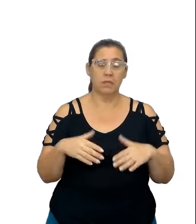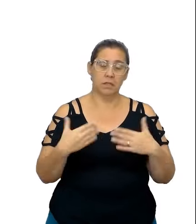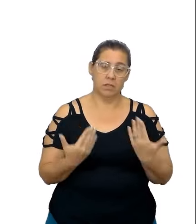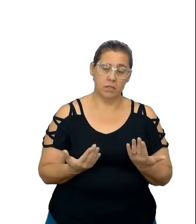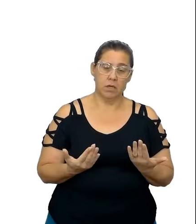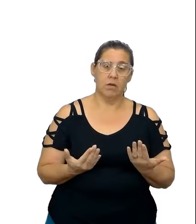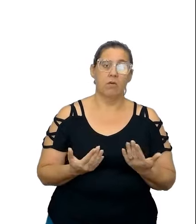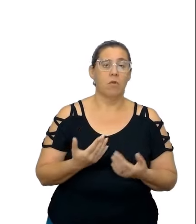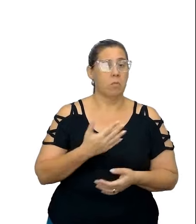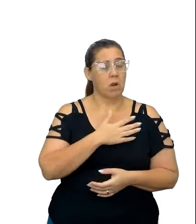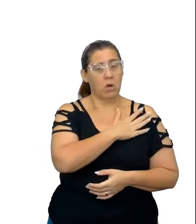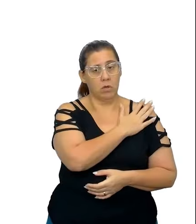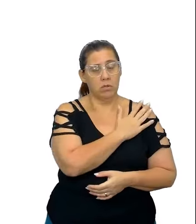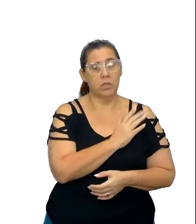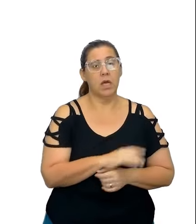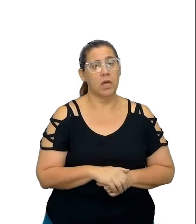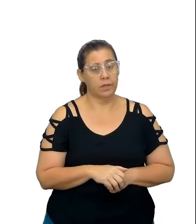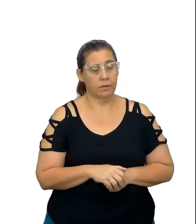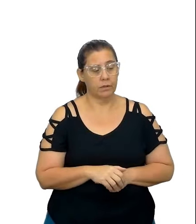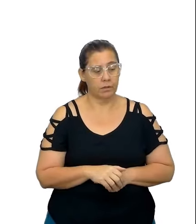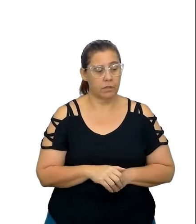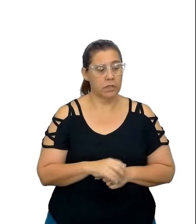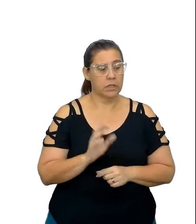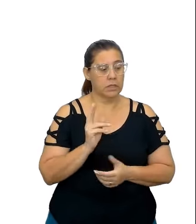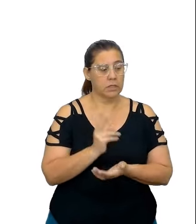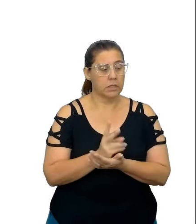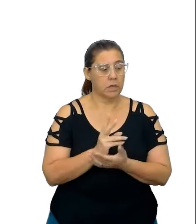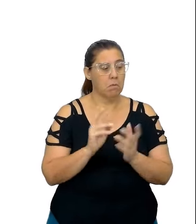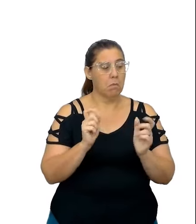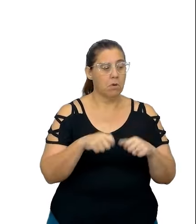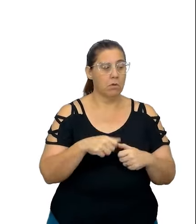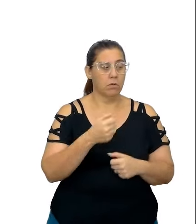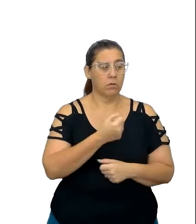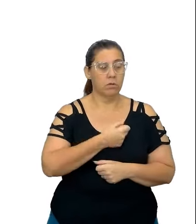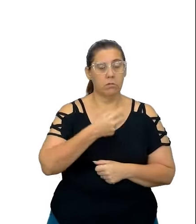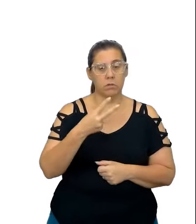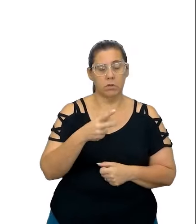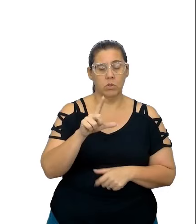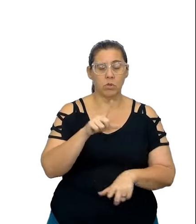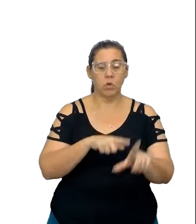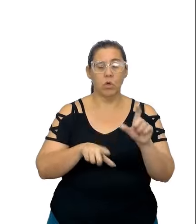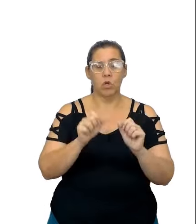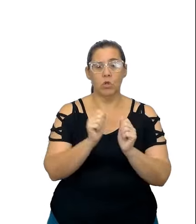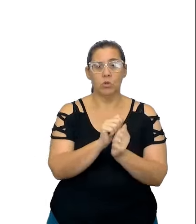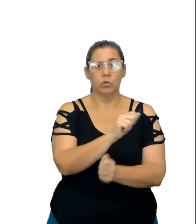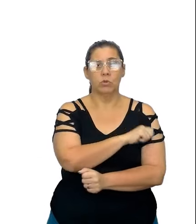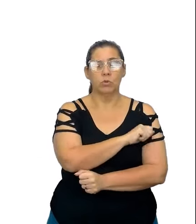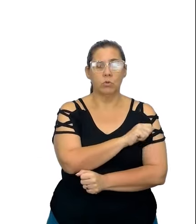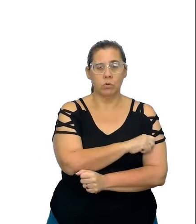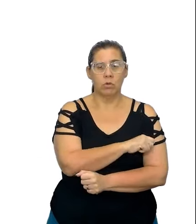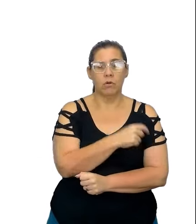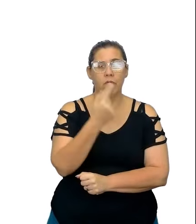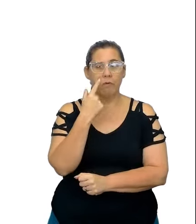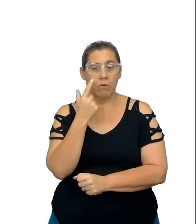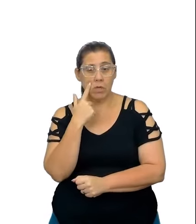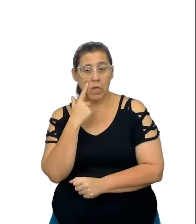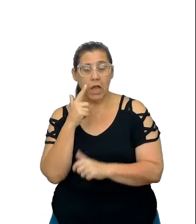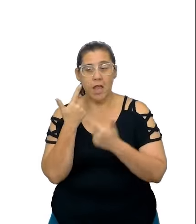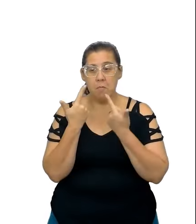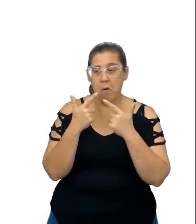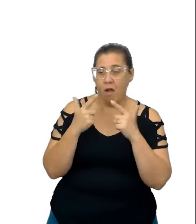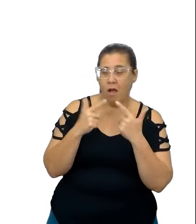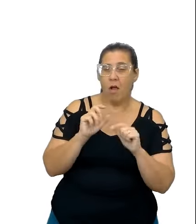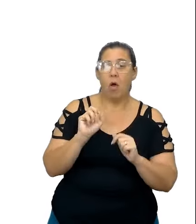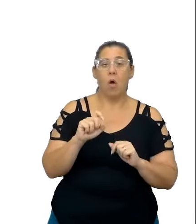se não for preconceituoso, sempre será possível. Dois, decidir com os estudantes objetivos que definam o humor e a crítica ou a